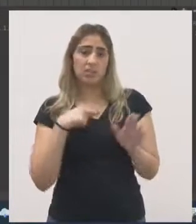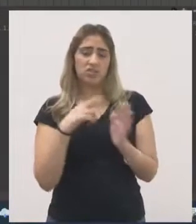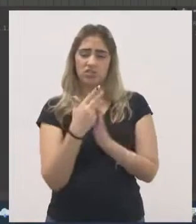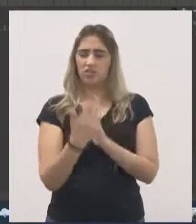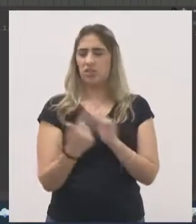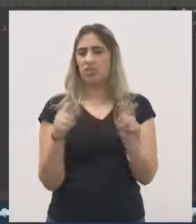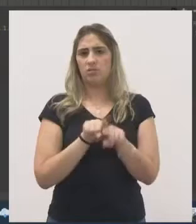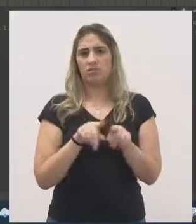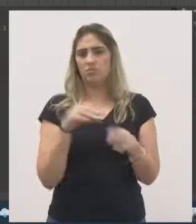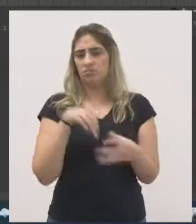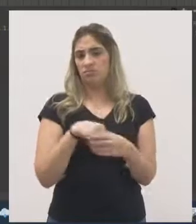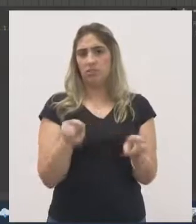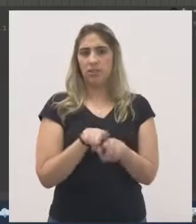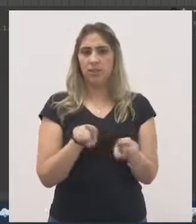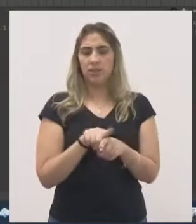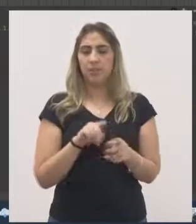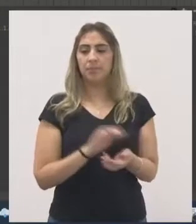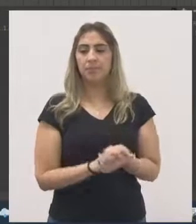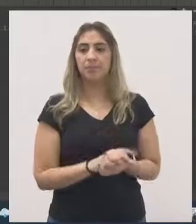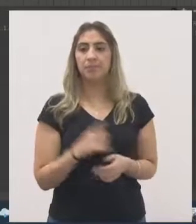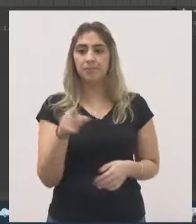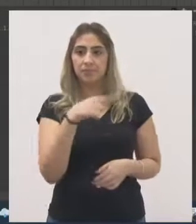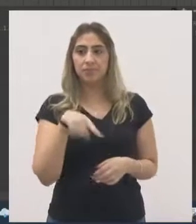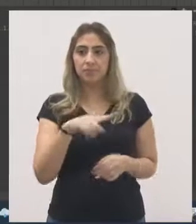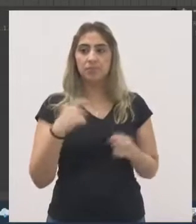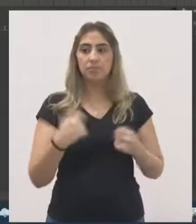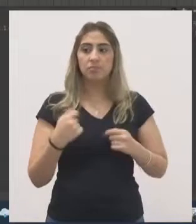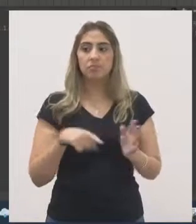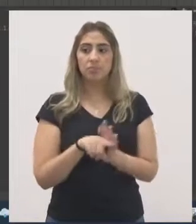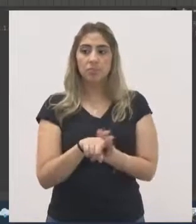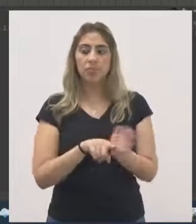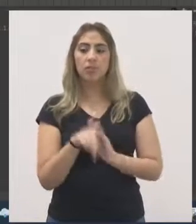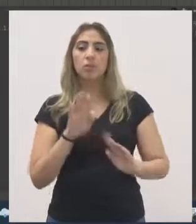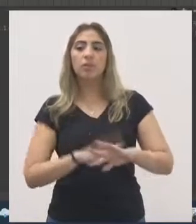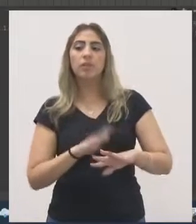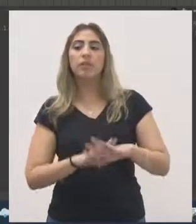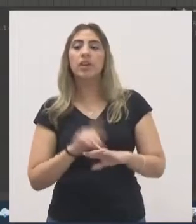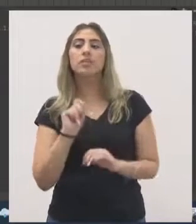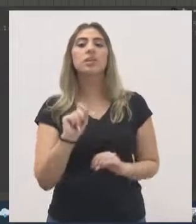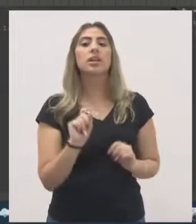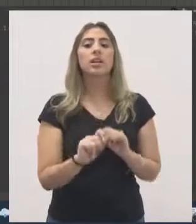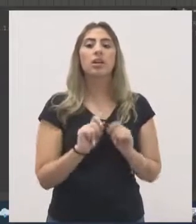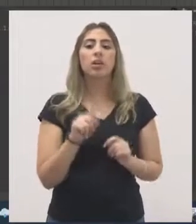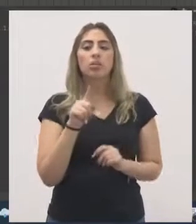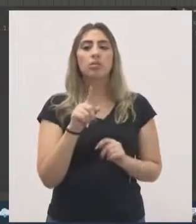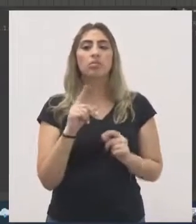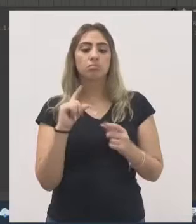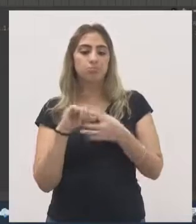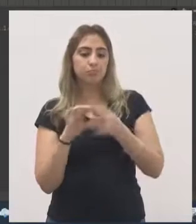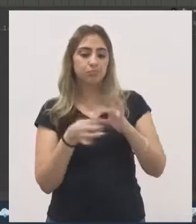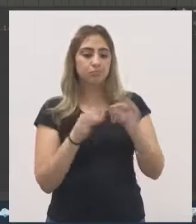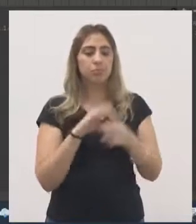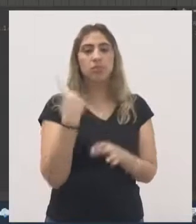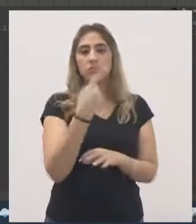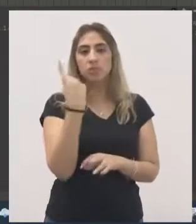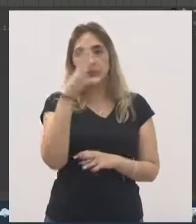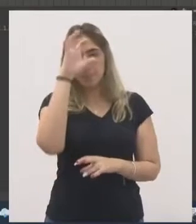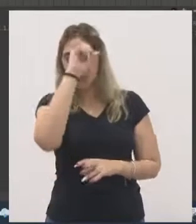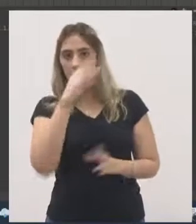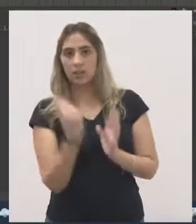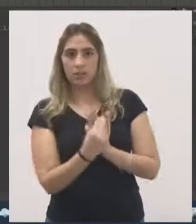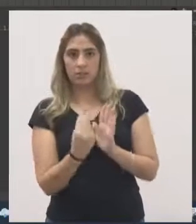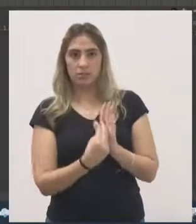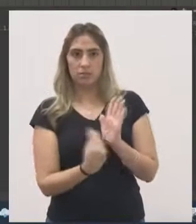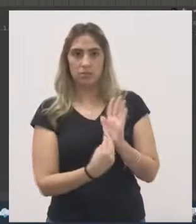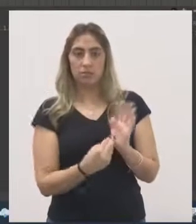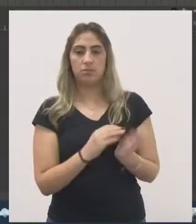aqui, pessoal. E aí depois vocês têm que pesquisar o que faz cada um desses plugins para vocês aprenderem a aplicar. No